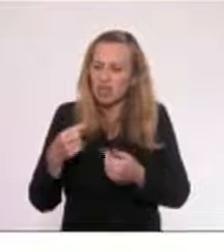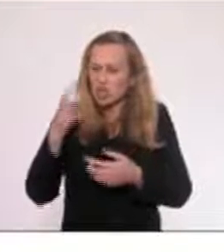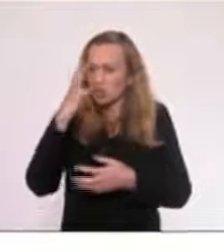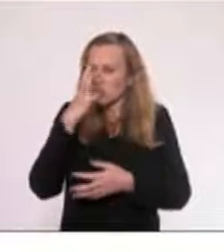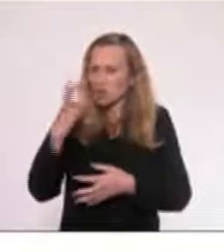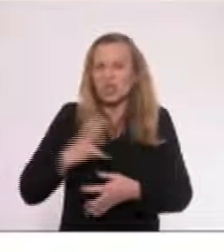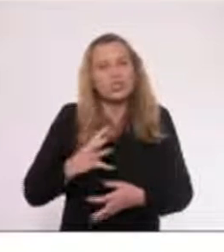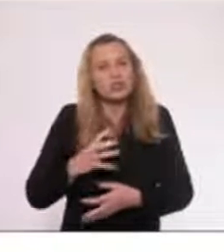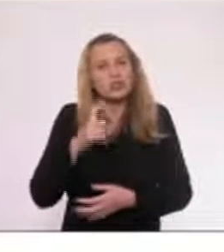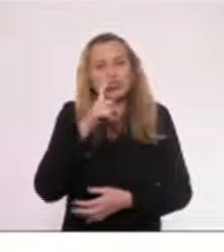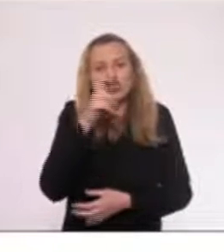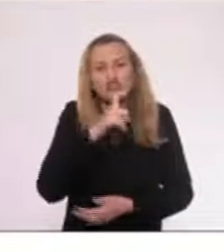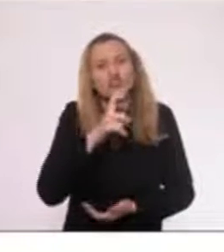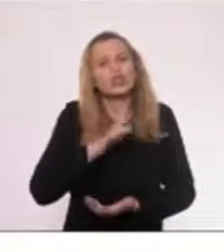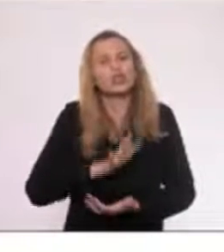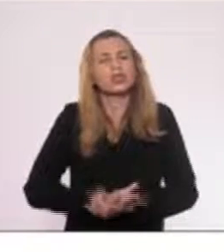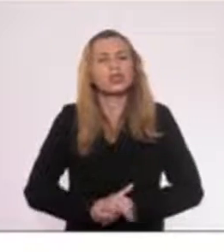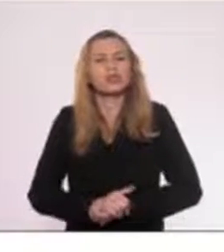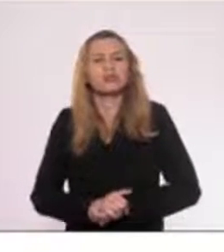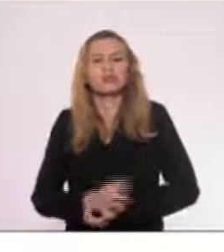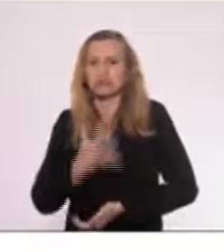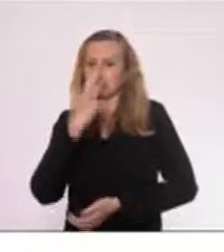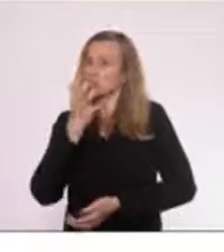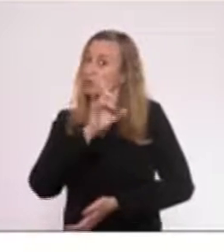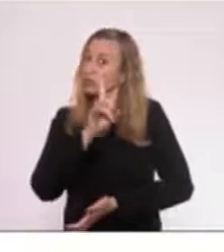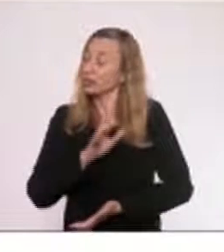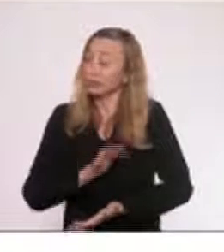leviandade. Não me admira.